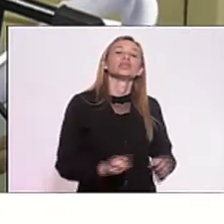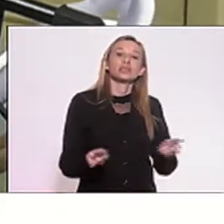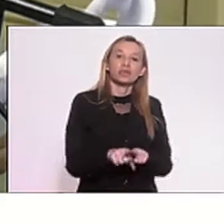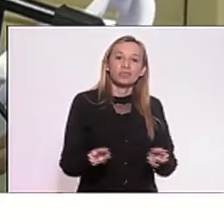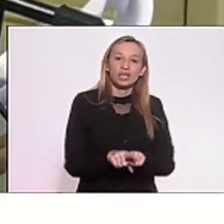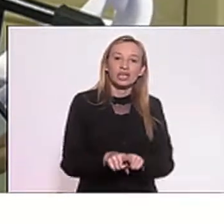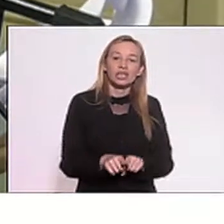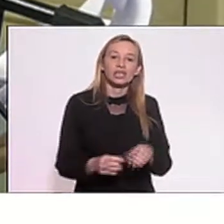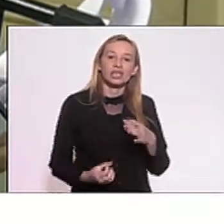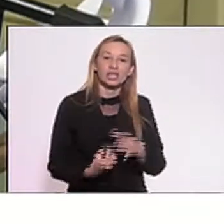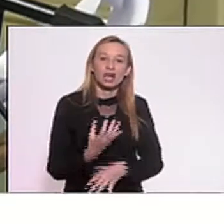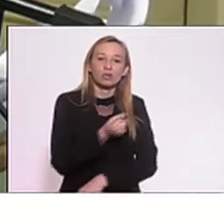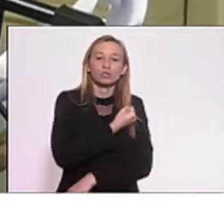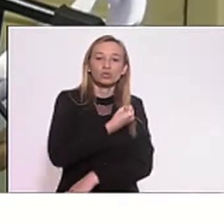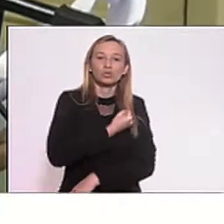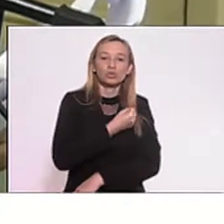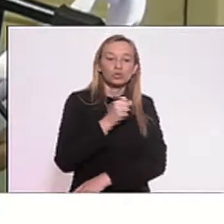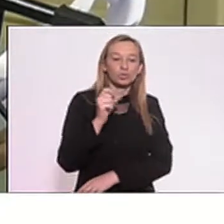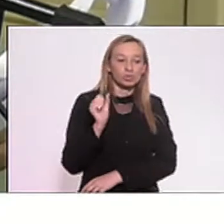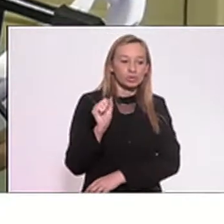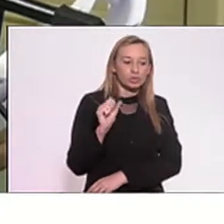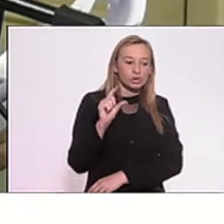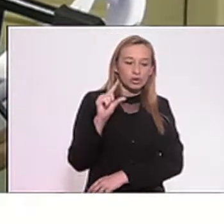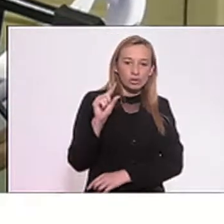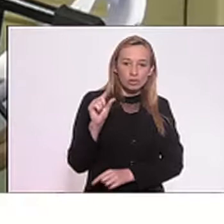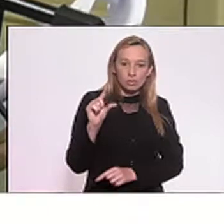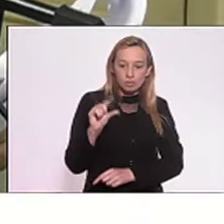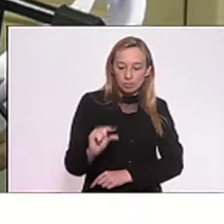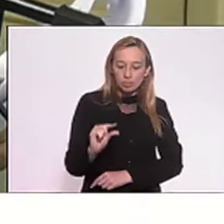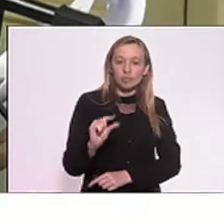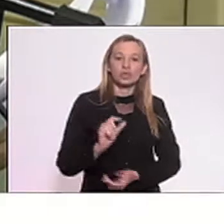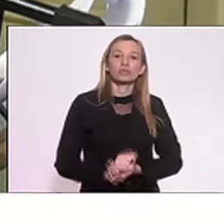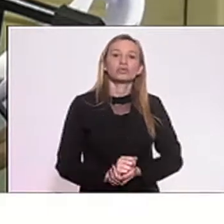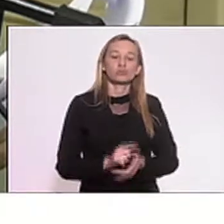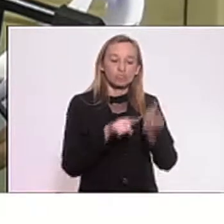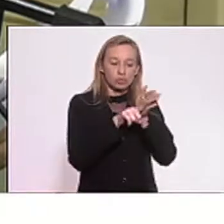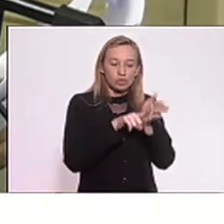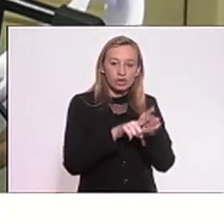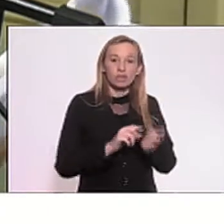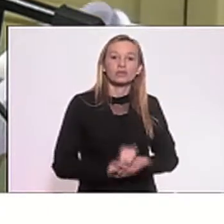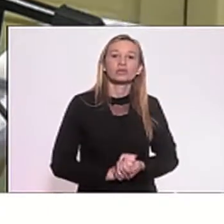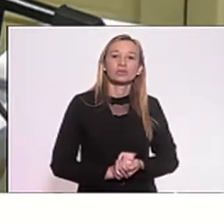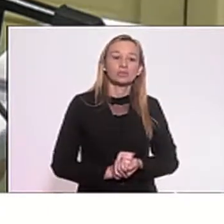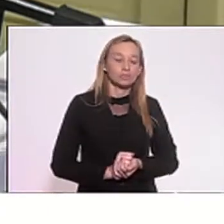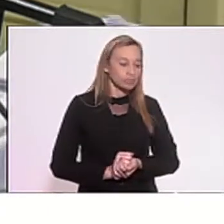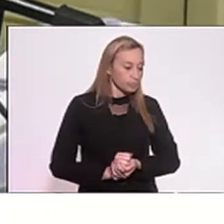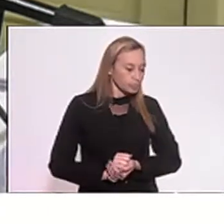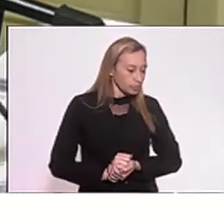número mínimo de procedimentos supervisionados